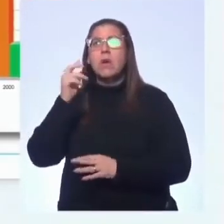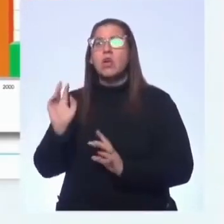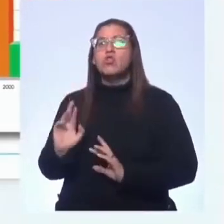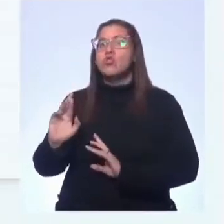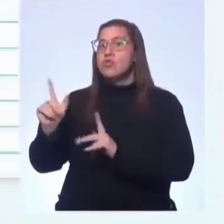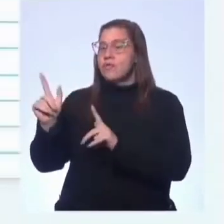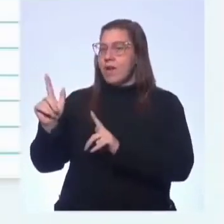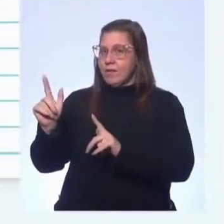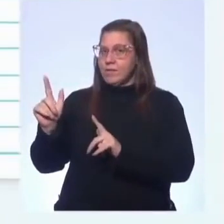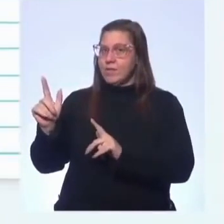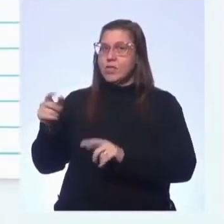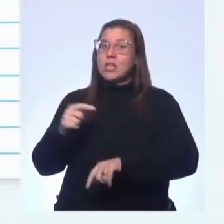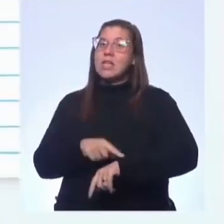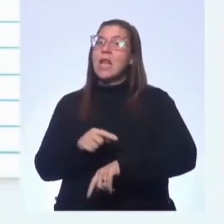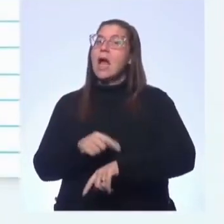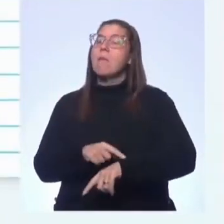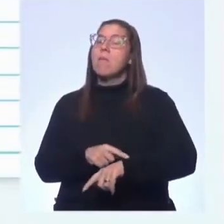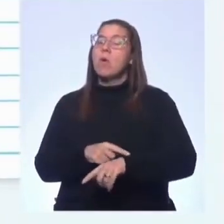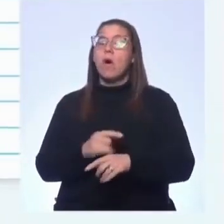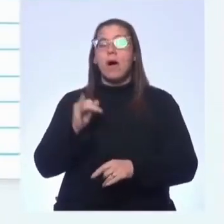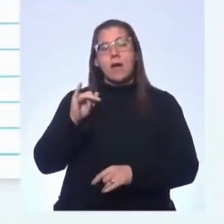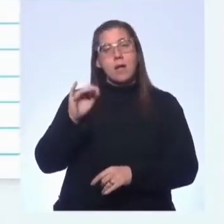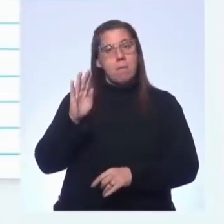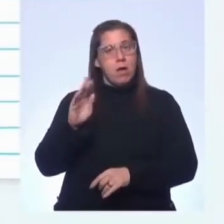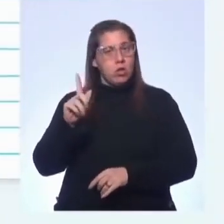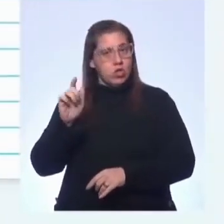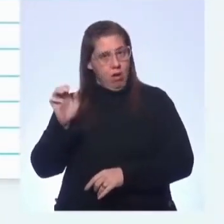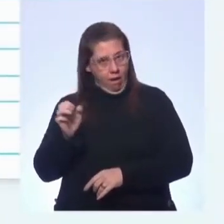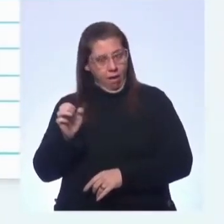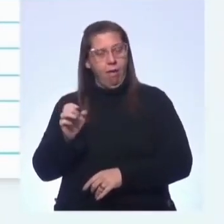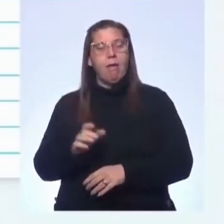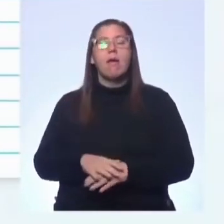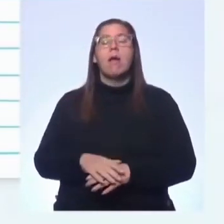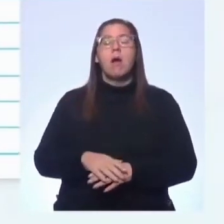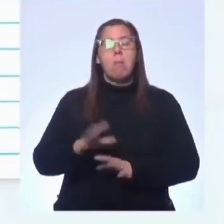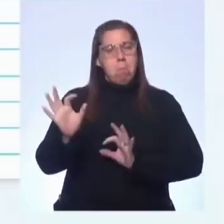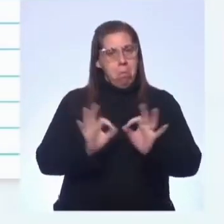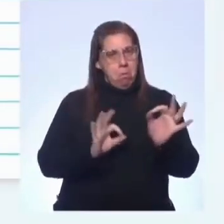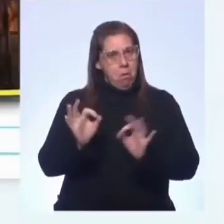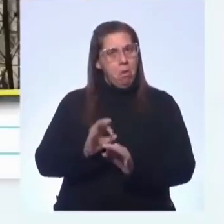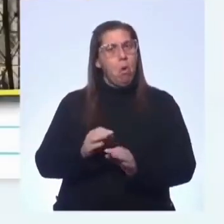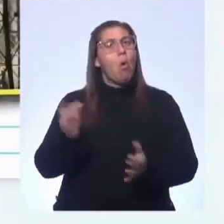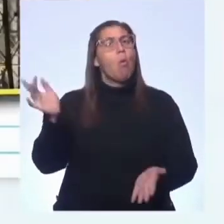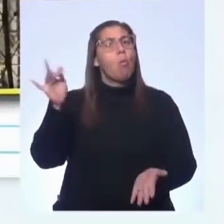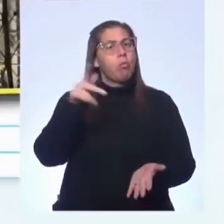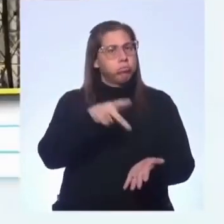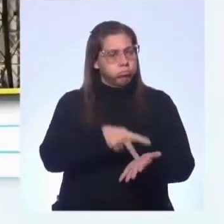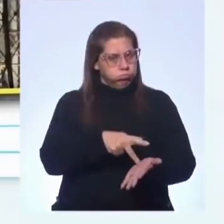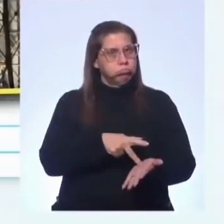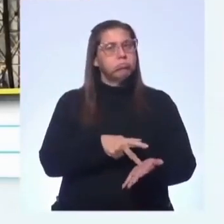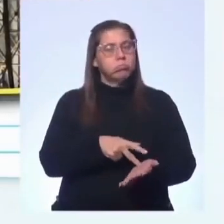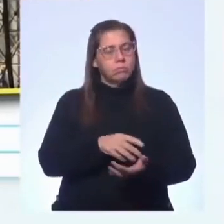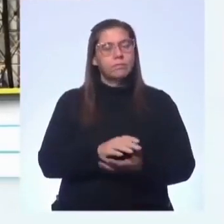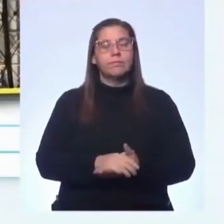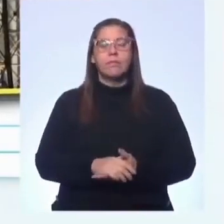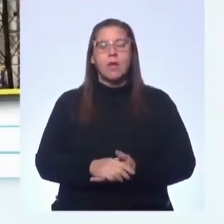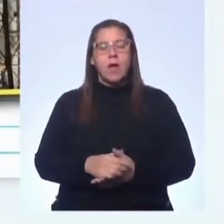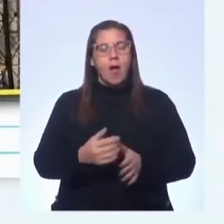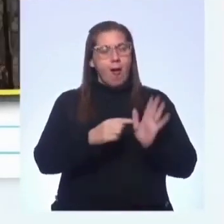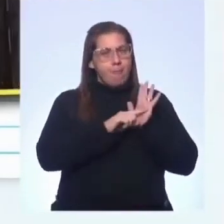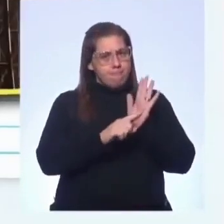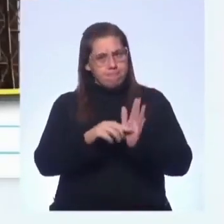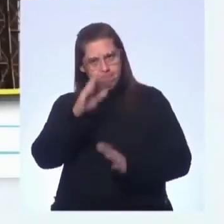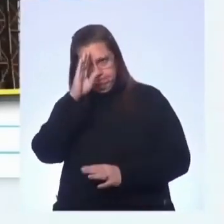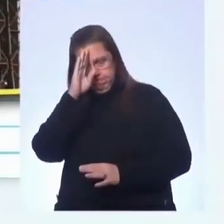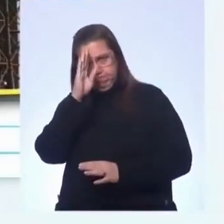dos cenários. Assim, ao IBGE, como órgão oficial de produção e análise de informações geográficas, é imprescindível